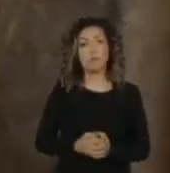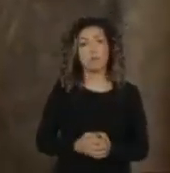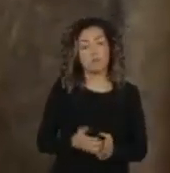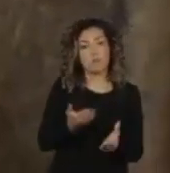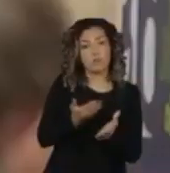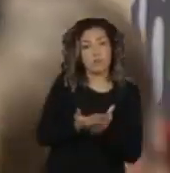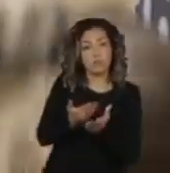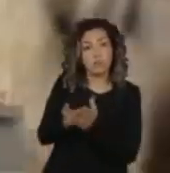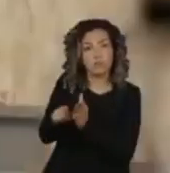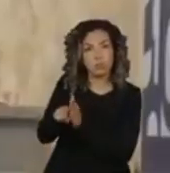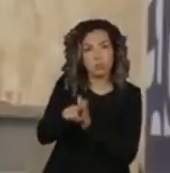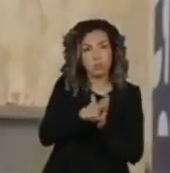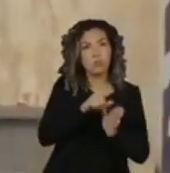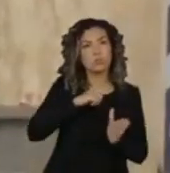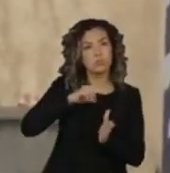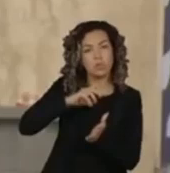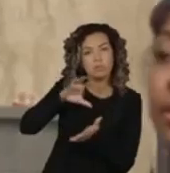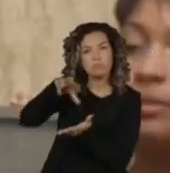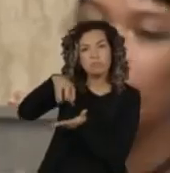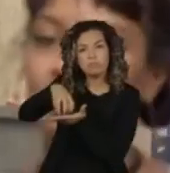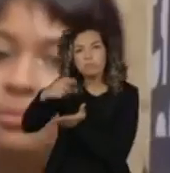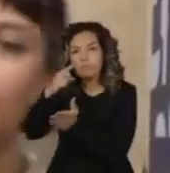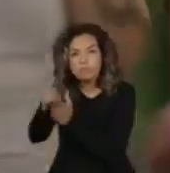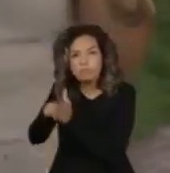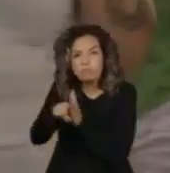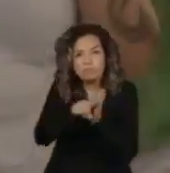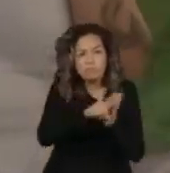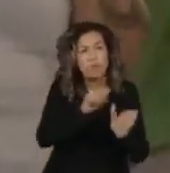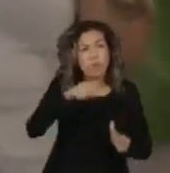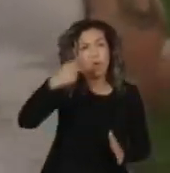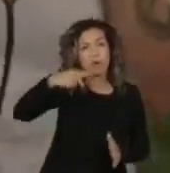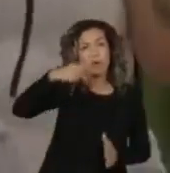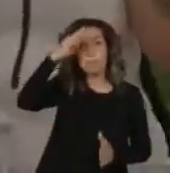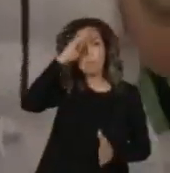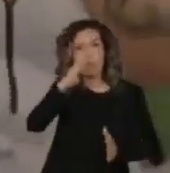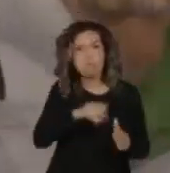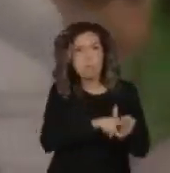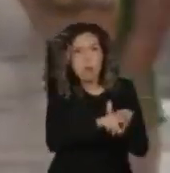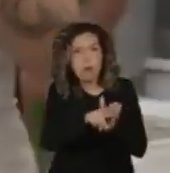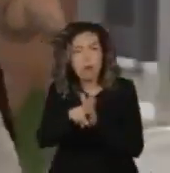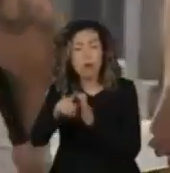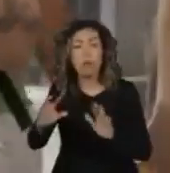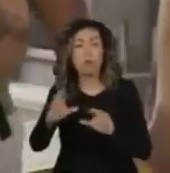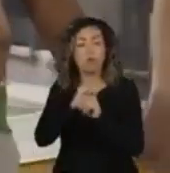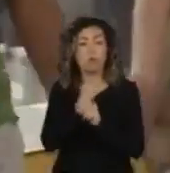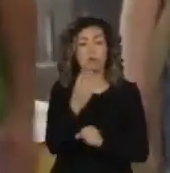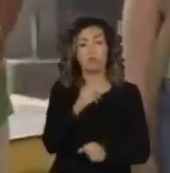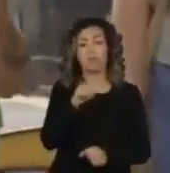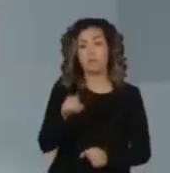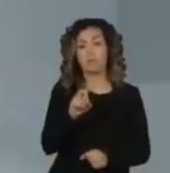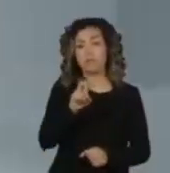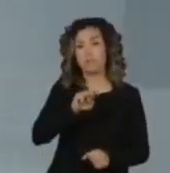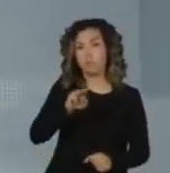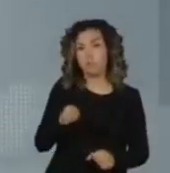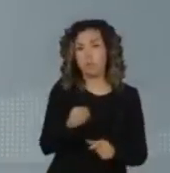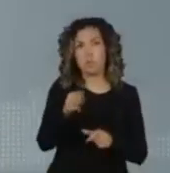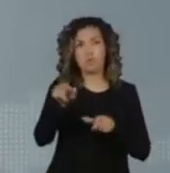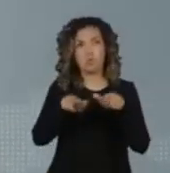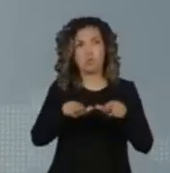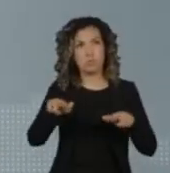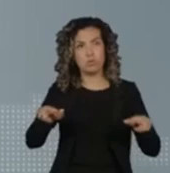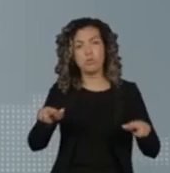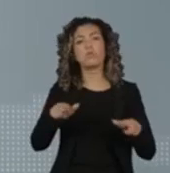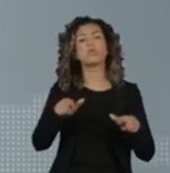pela Brasil Panels, maior painel digital do país, com 3,5 milhões de usuários cadastrados, mostrou